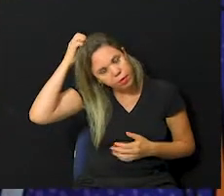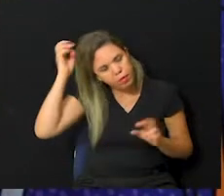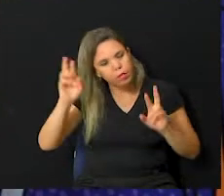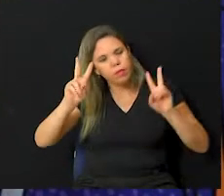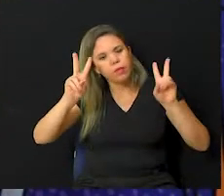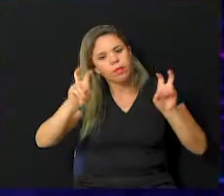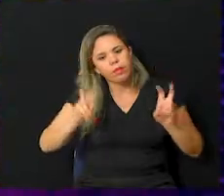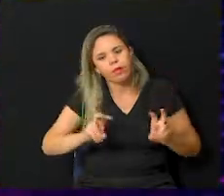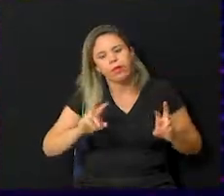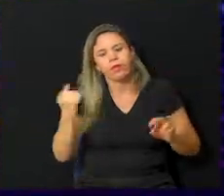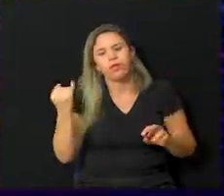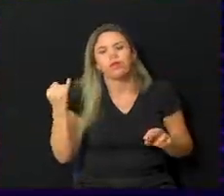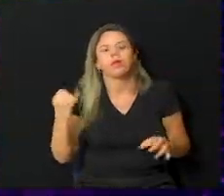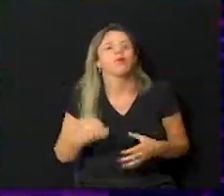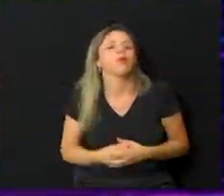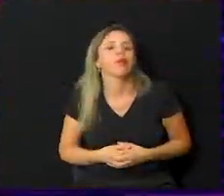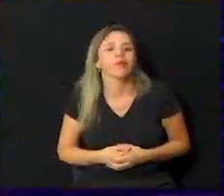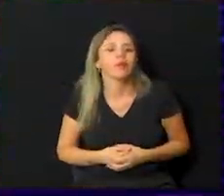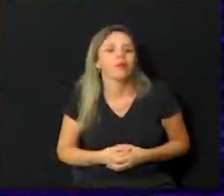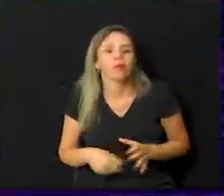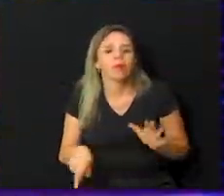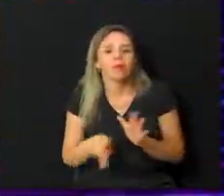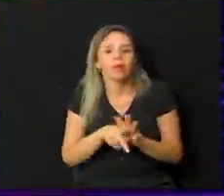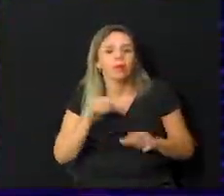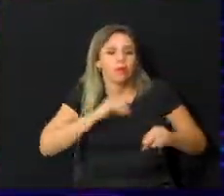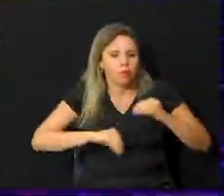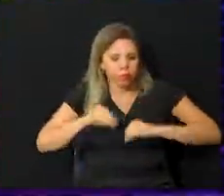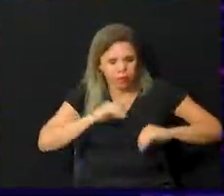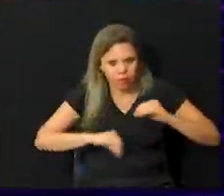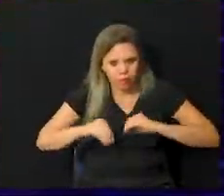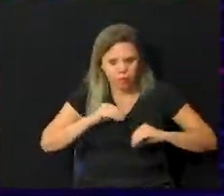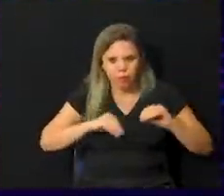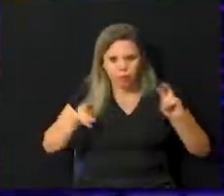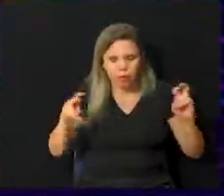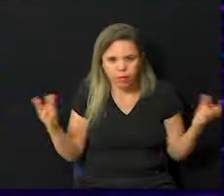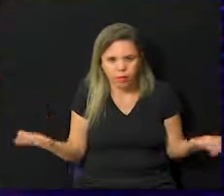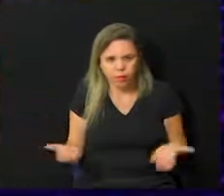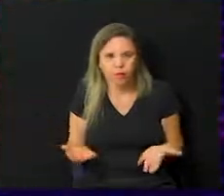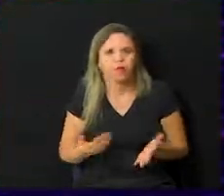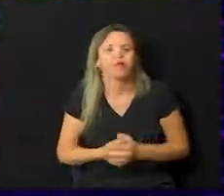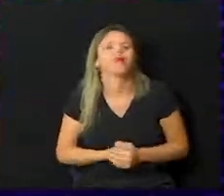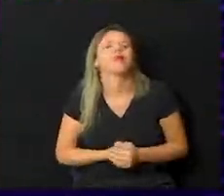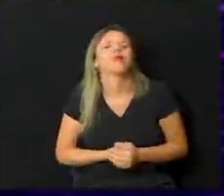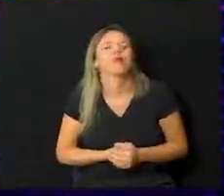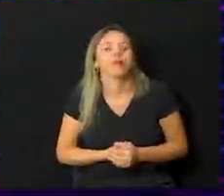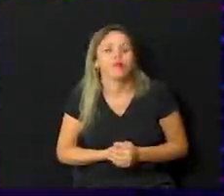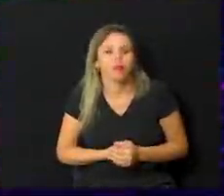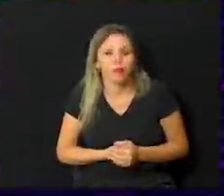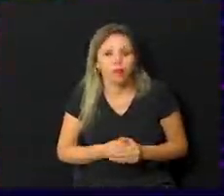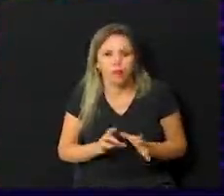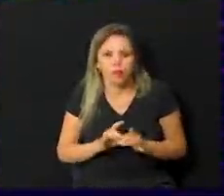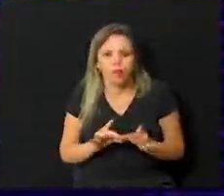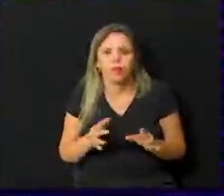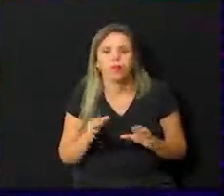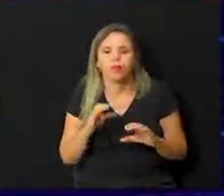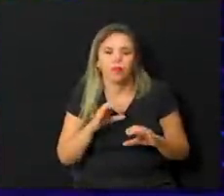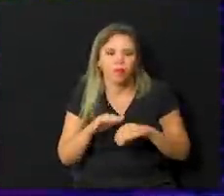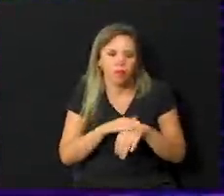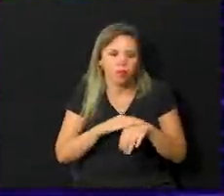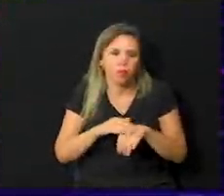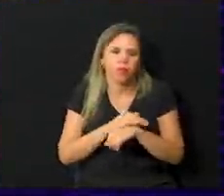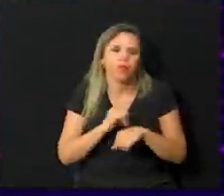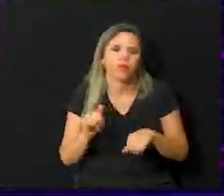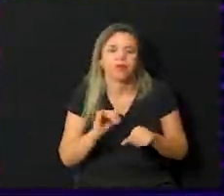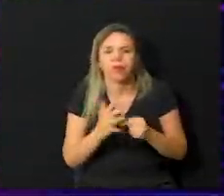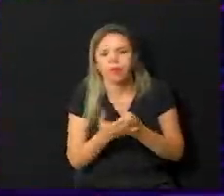ele trata de vários temas super relevantes, como a própria depressão, que é um tema super atual, e, enfim, a gente está sofrendo muito com isso, até por conta